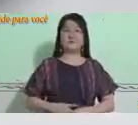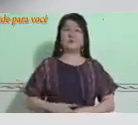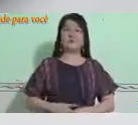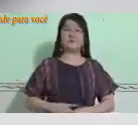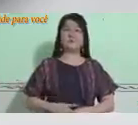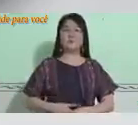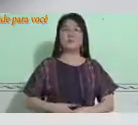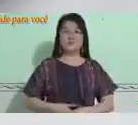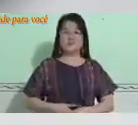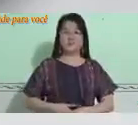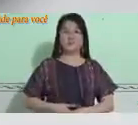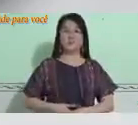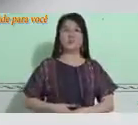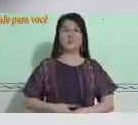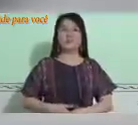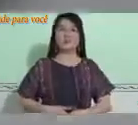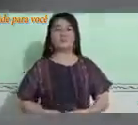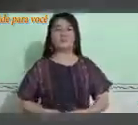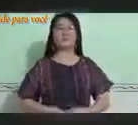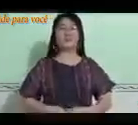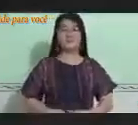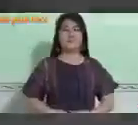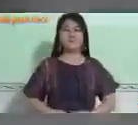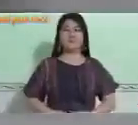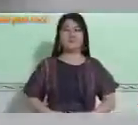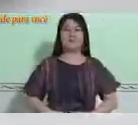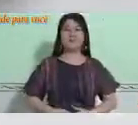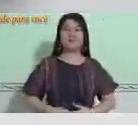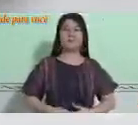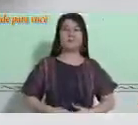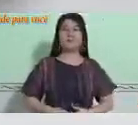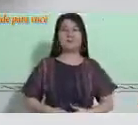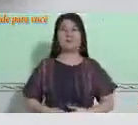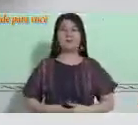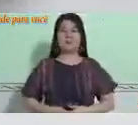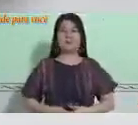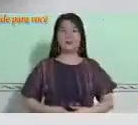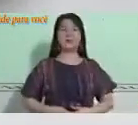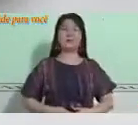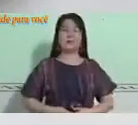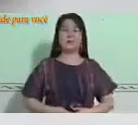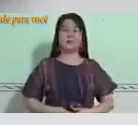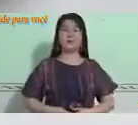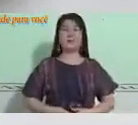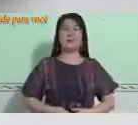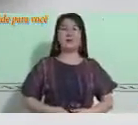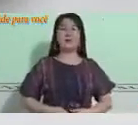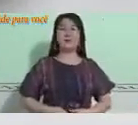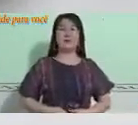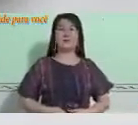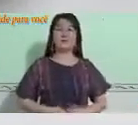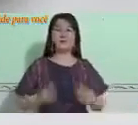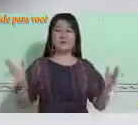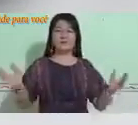Para investigar a causa, vírgula, o médico clínico geral, vírgula, neurologista ou o dentista devem fazer um exame físico